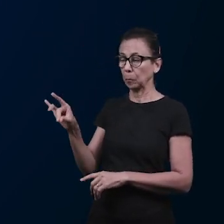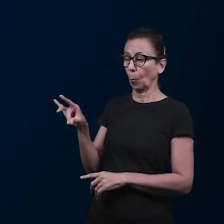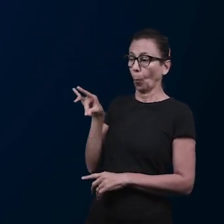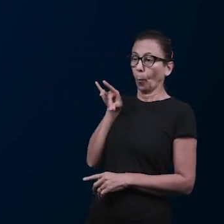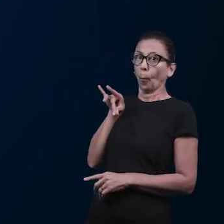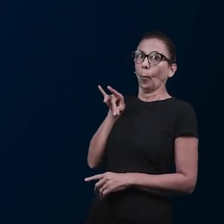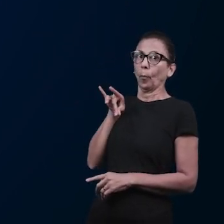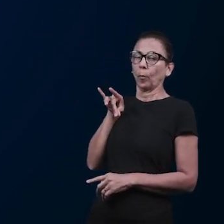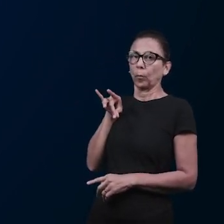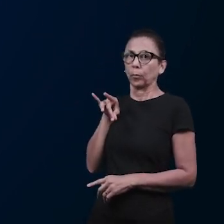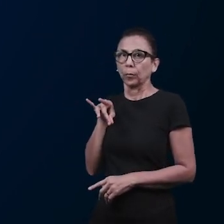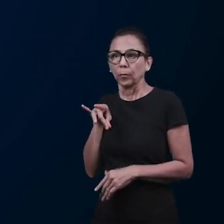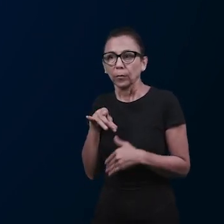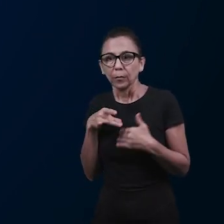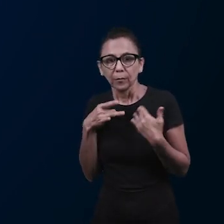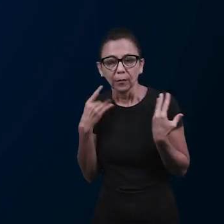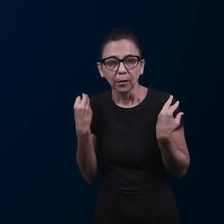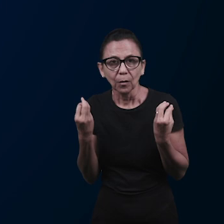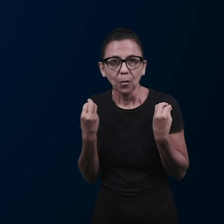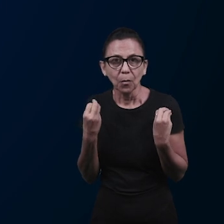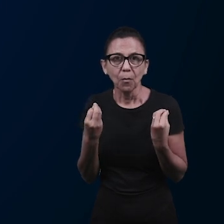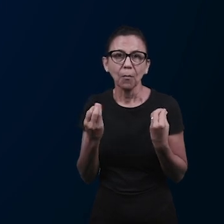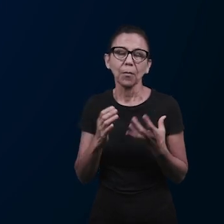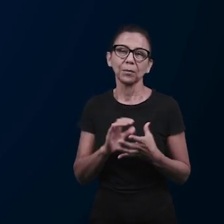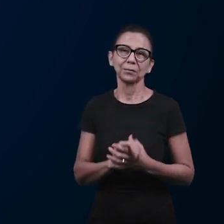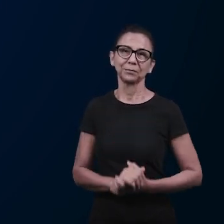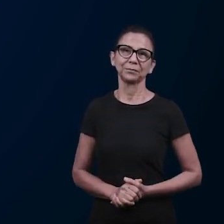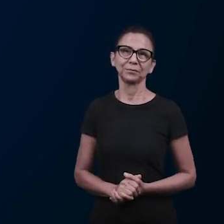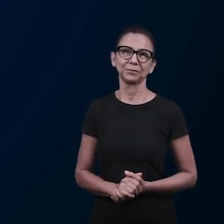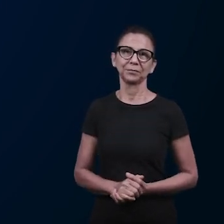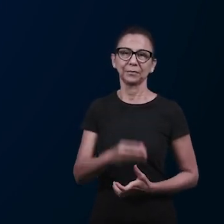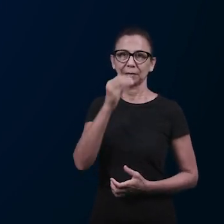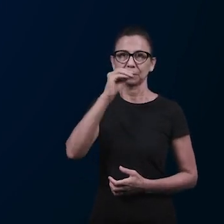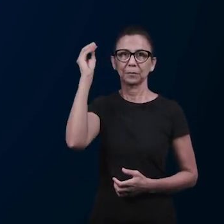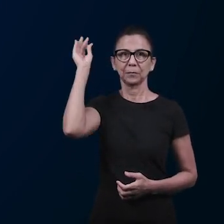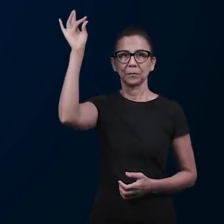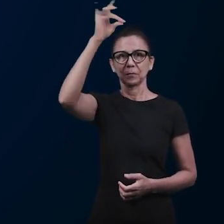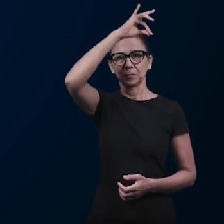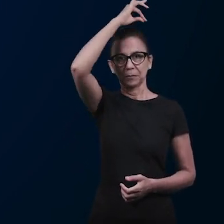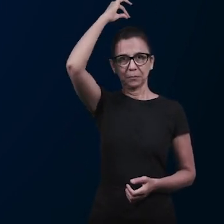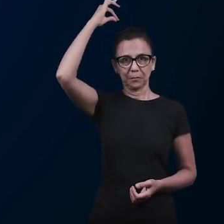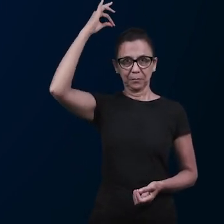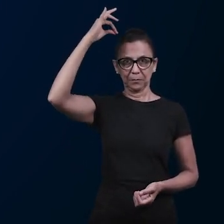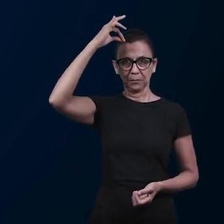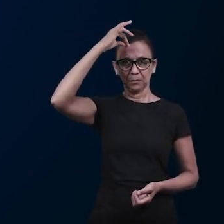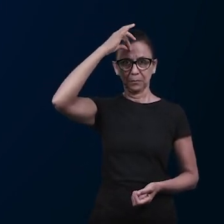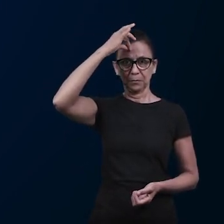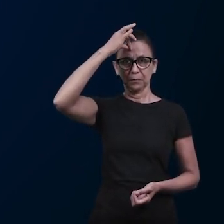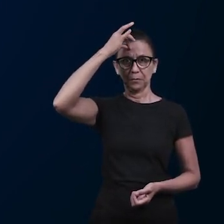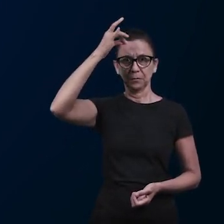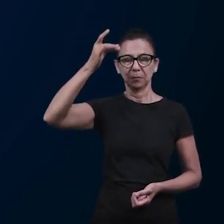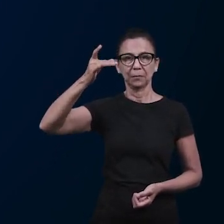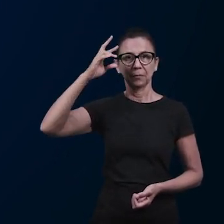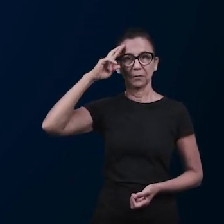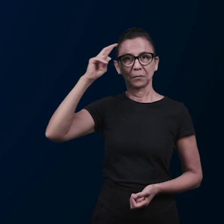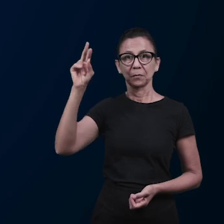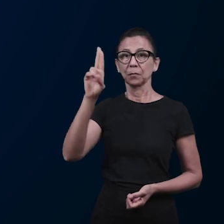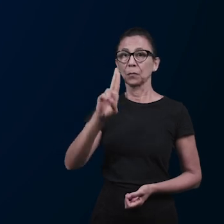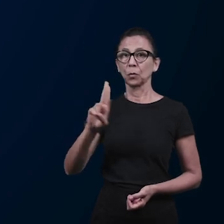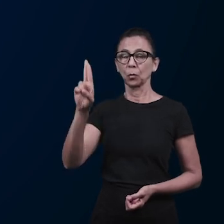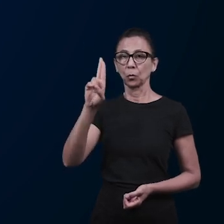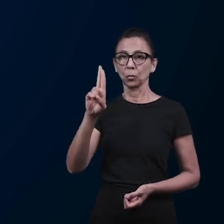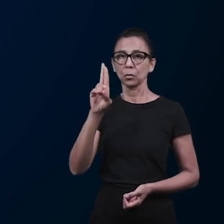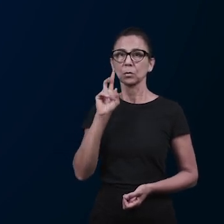uma imprudência, uma loucura nesta hora desprezar o Espírito Santo. E o Senhor, ele usa o verbo